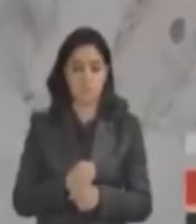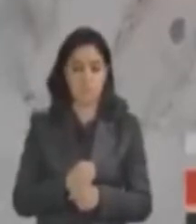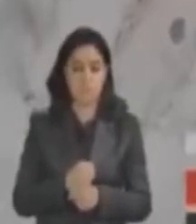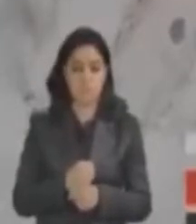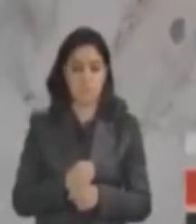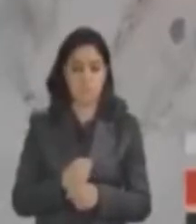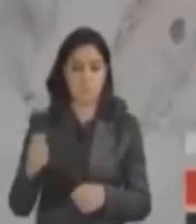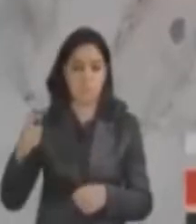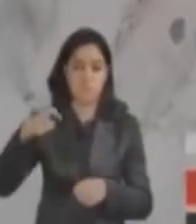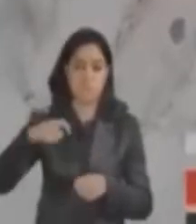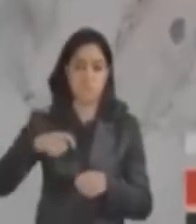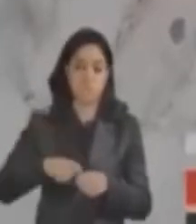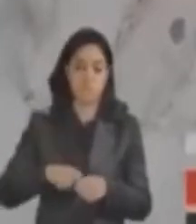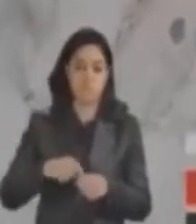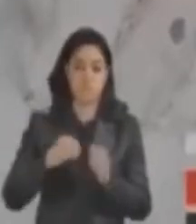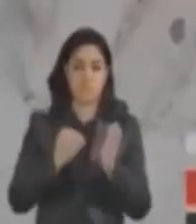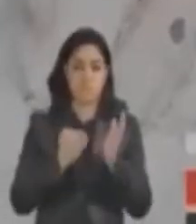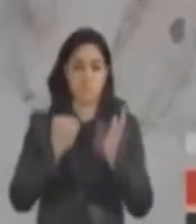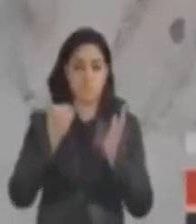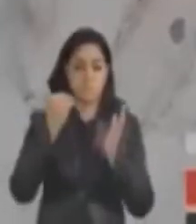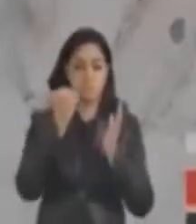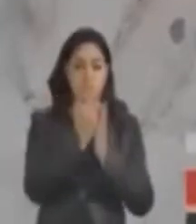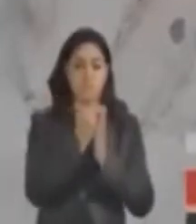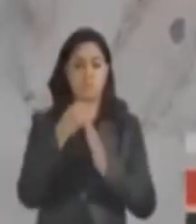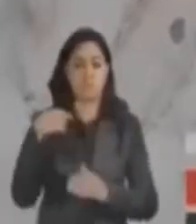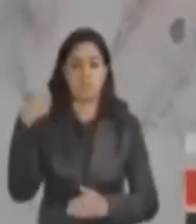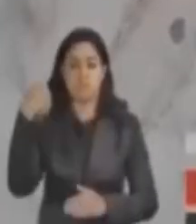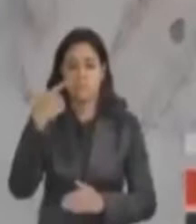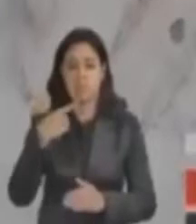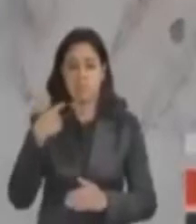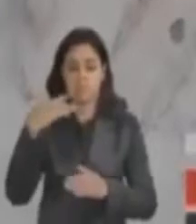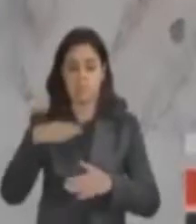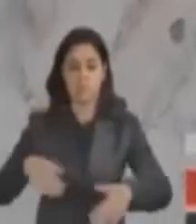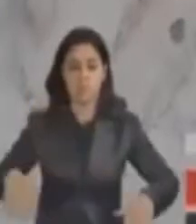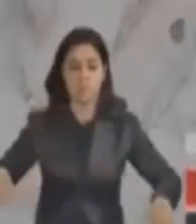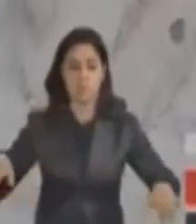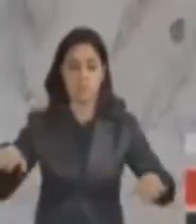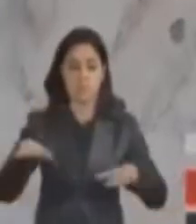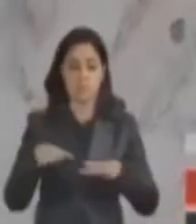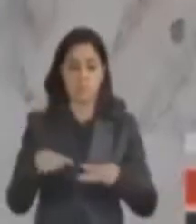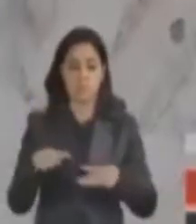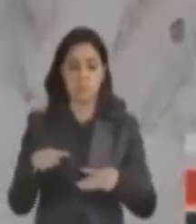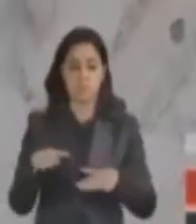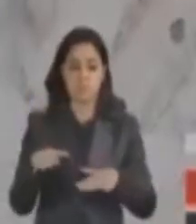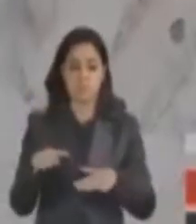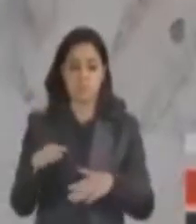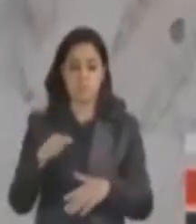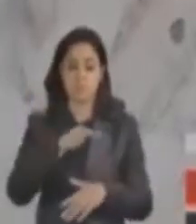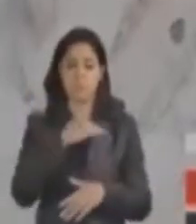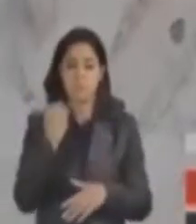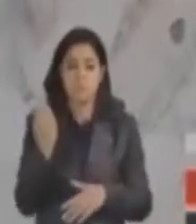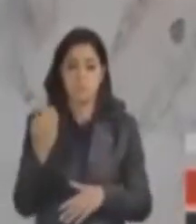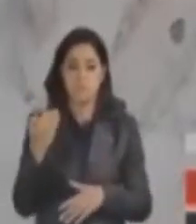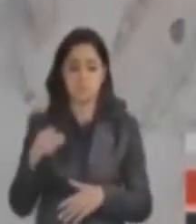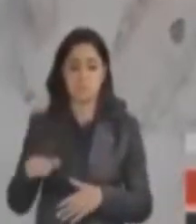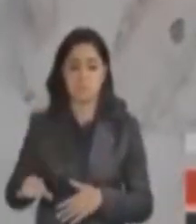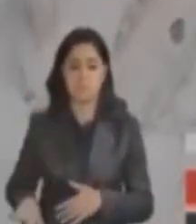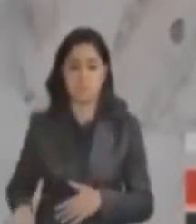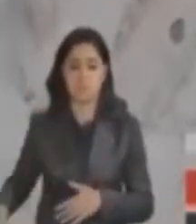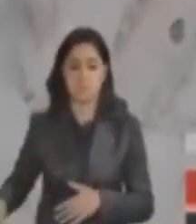nós voltamos até ao momento senhores deputados da mortalidade infantil no nosso país